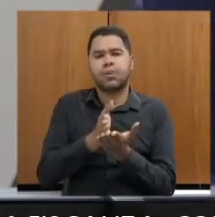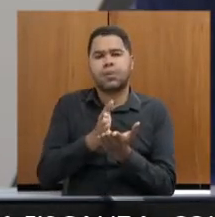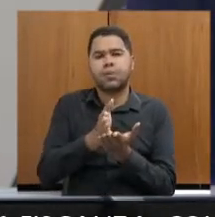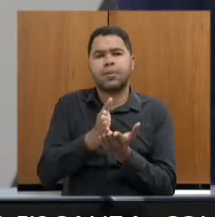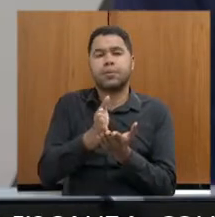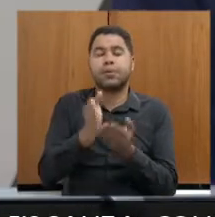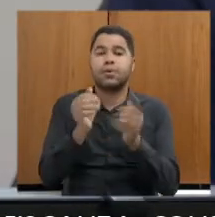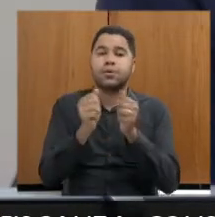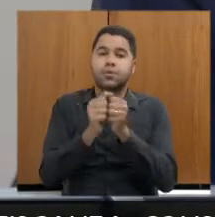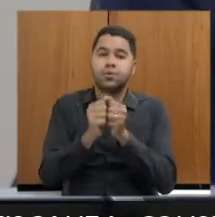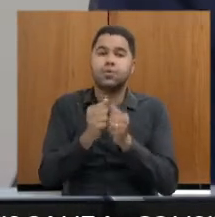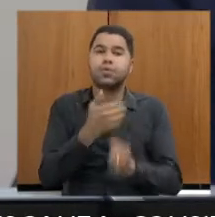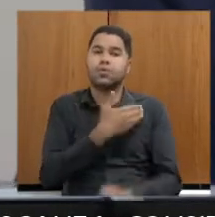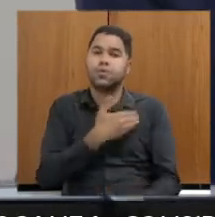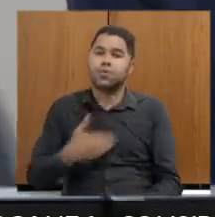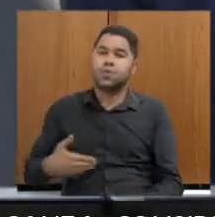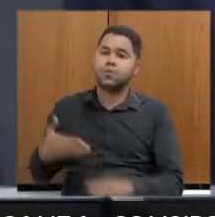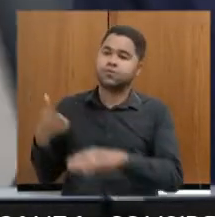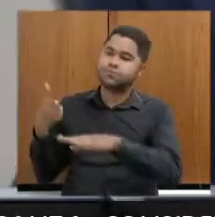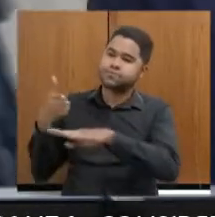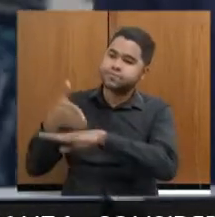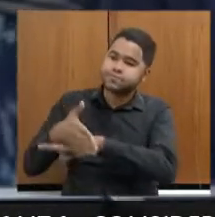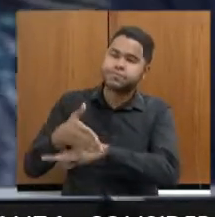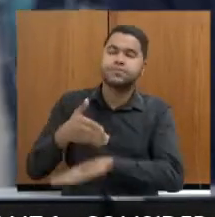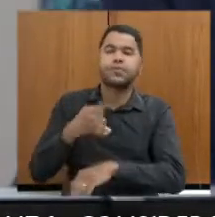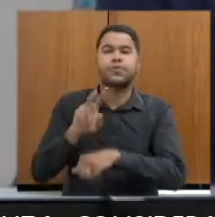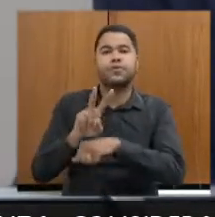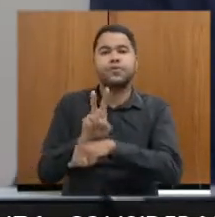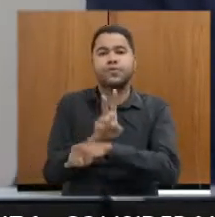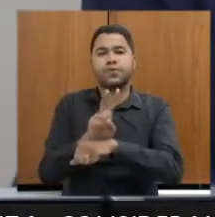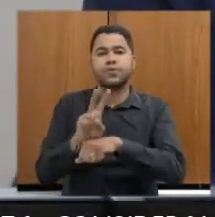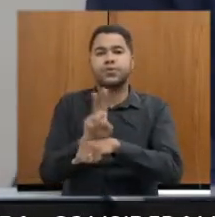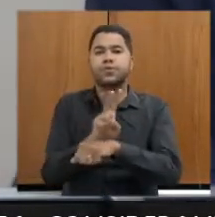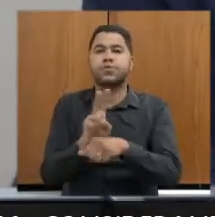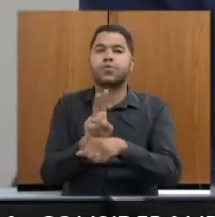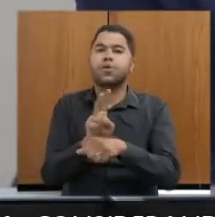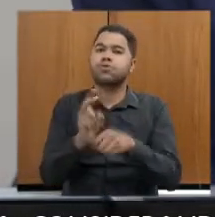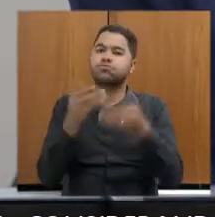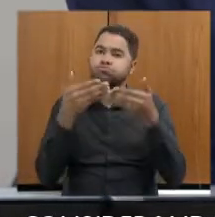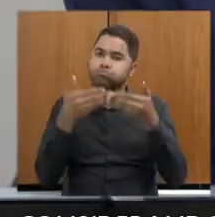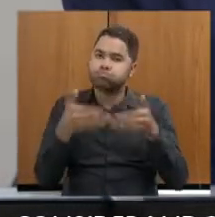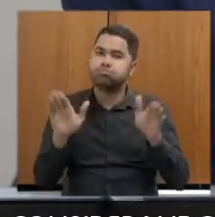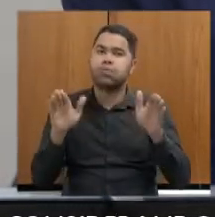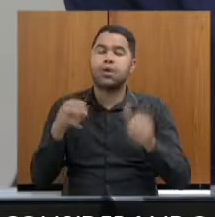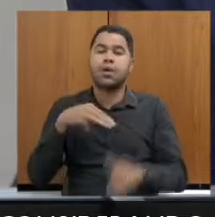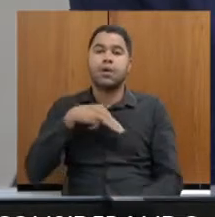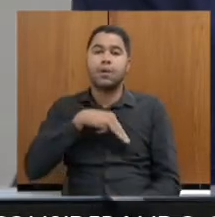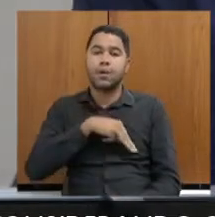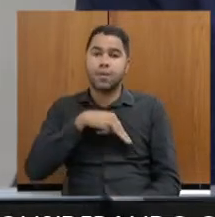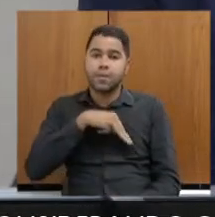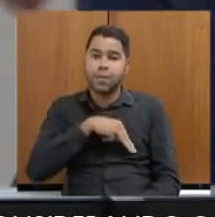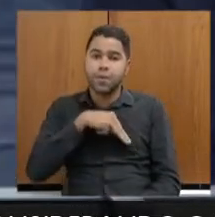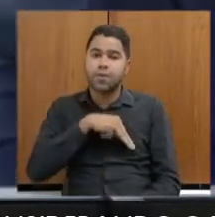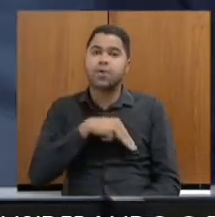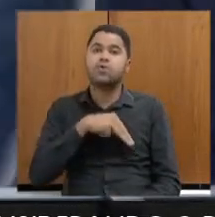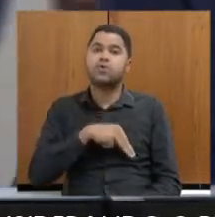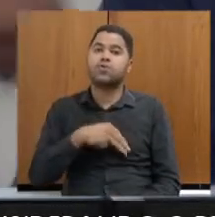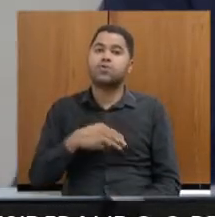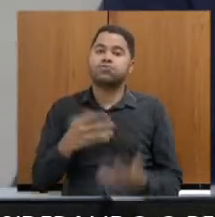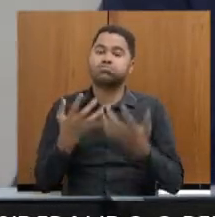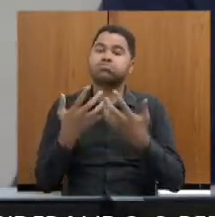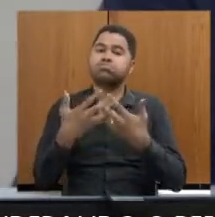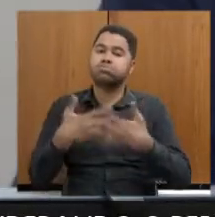junto com o governador nós tivemos lá em Viçosa para lançamento agora no maior sua efetivamente funcionando